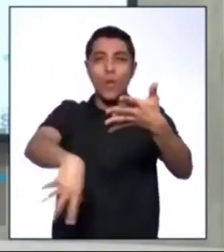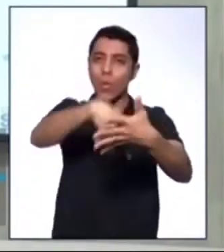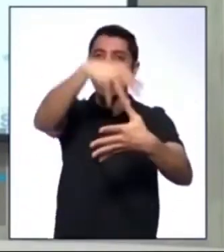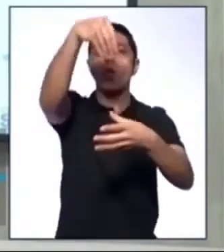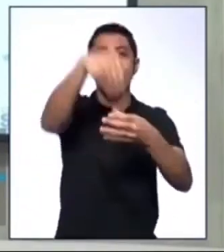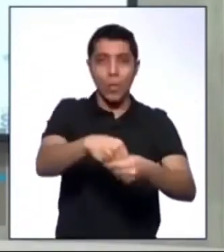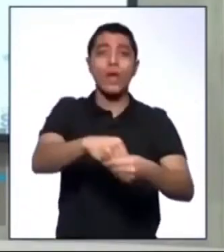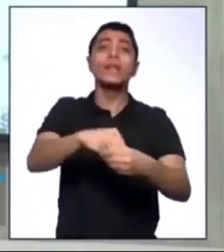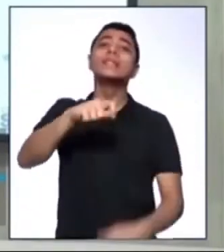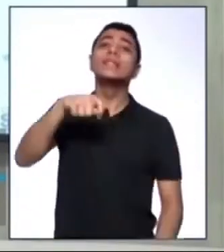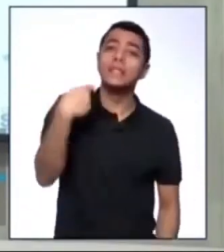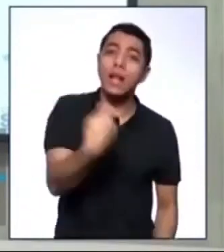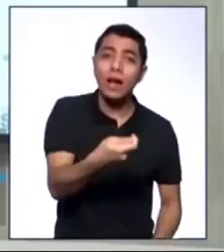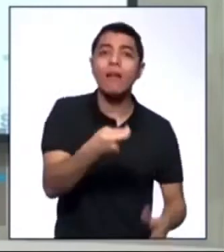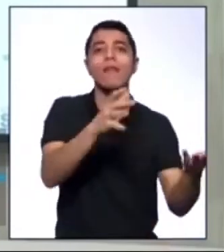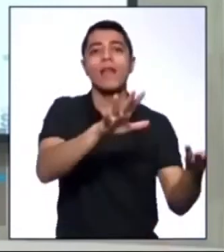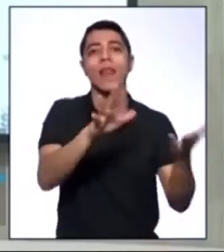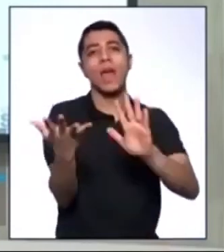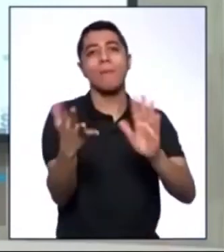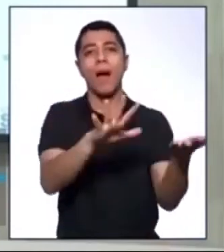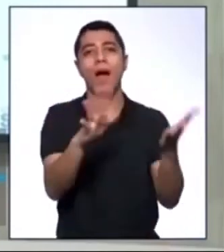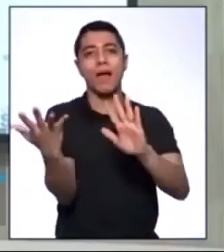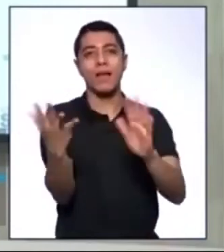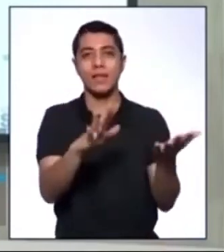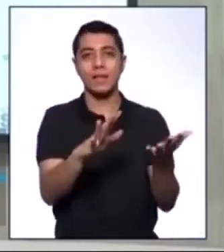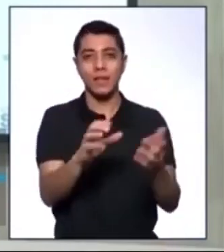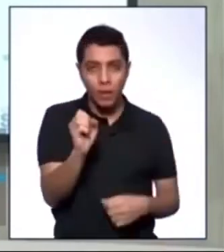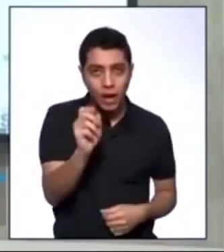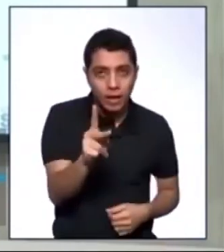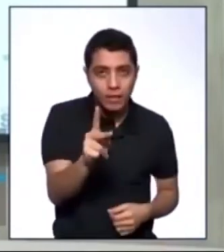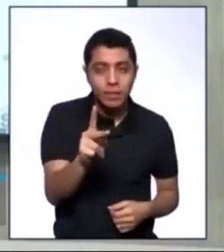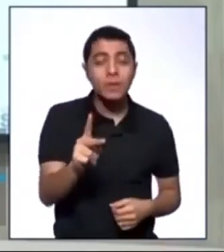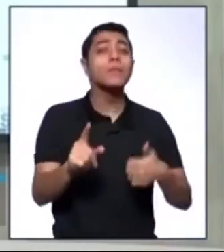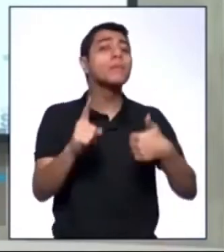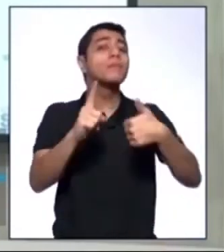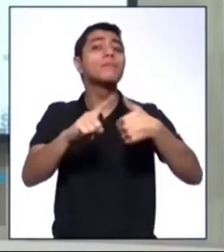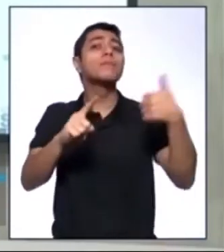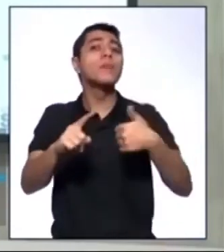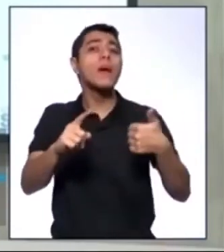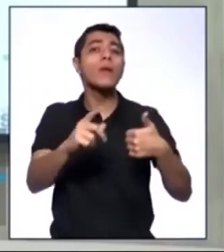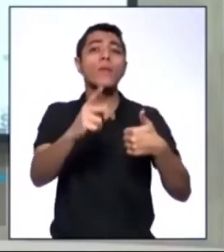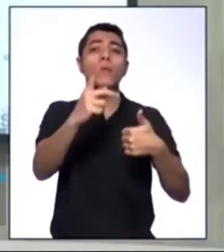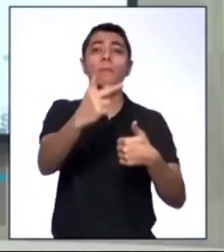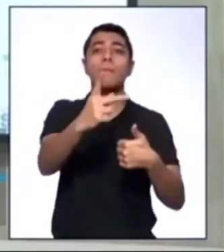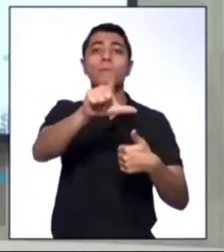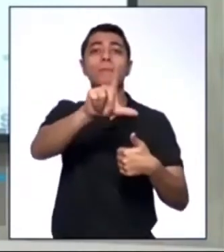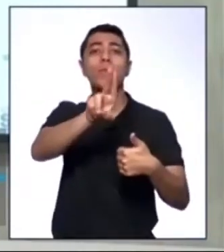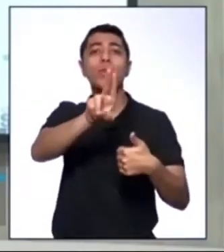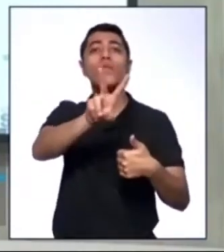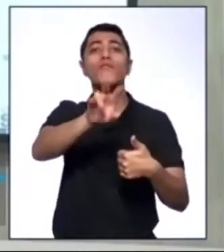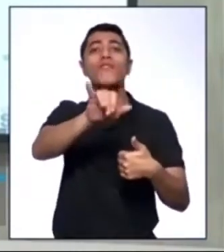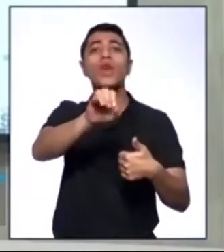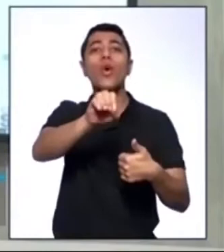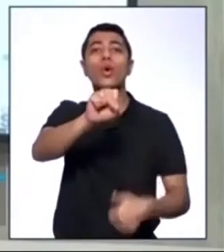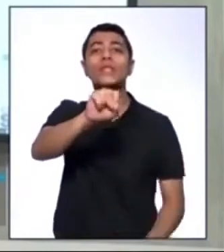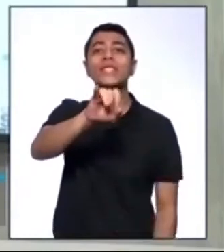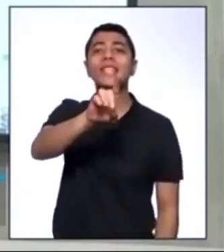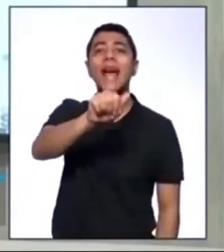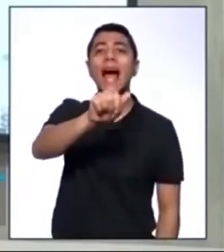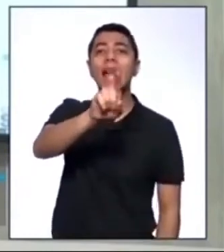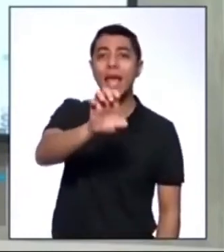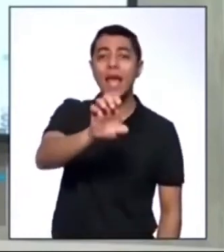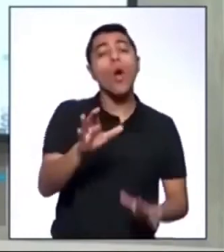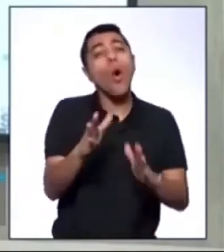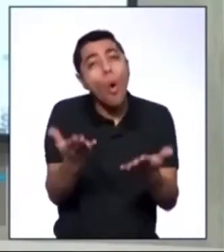o clima. Agora, em relação à pluviosidade ou à precipitação, eu posso fazer uma ressalva para vocês. Existem formas